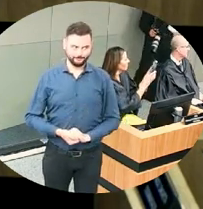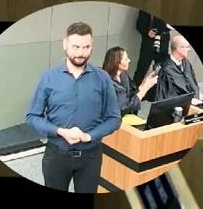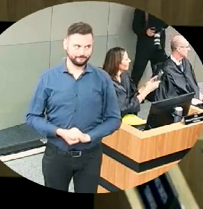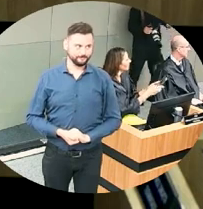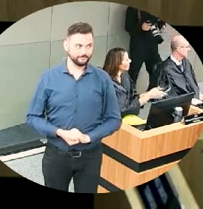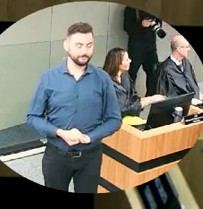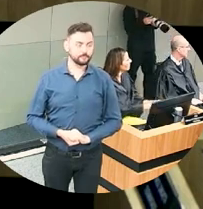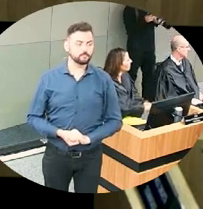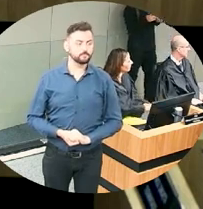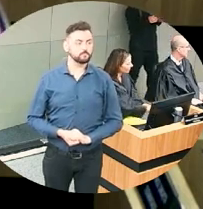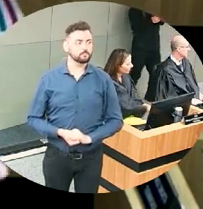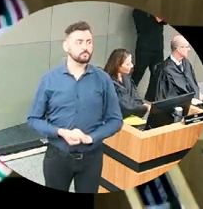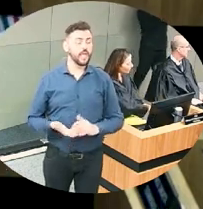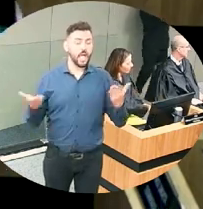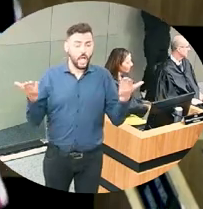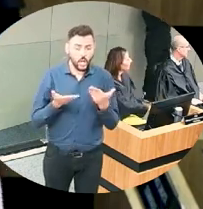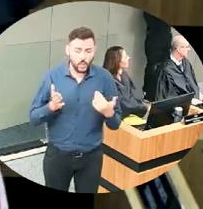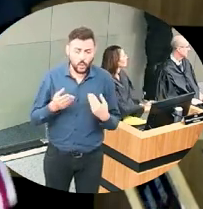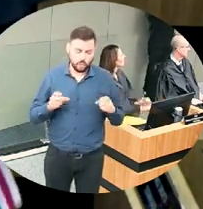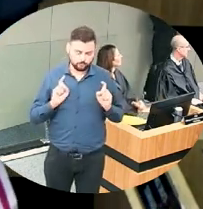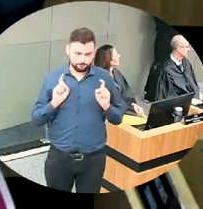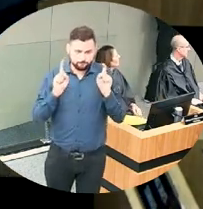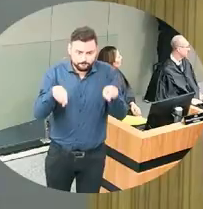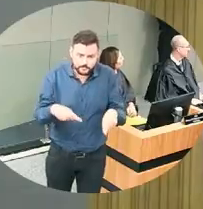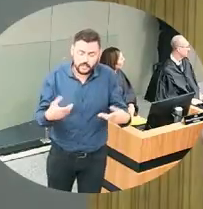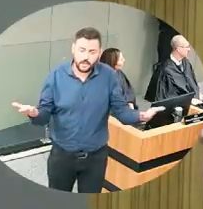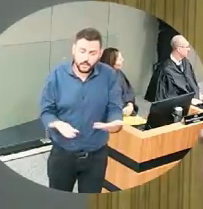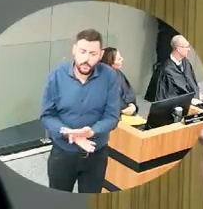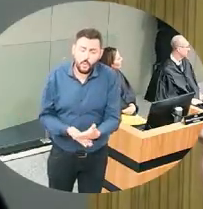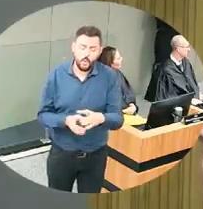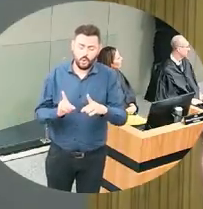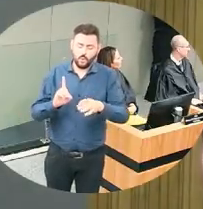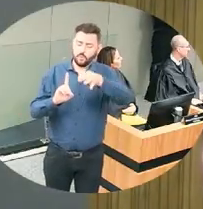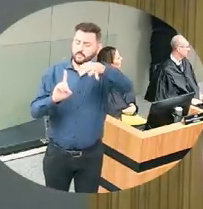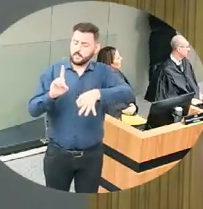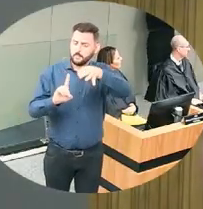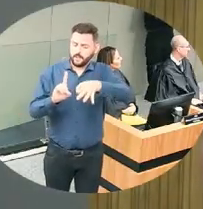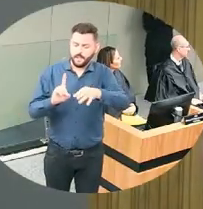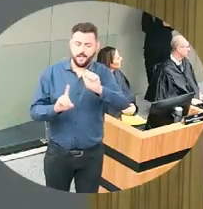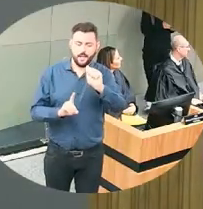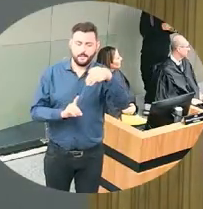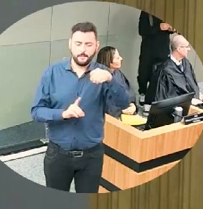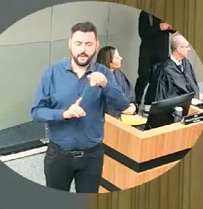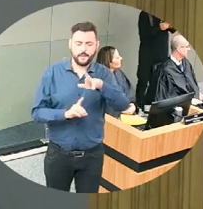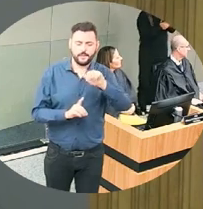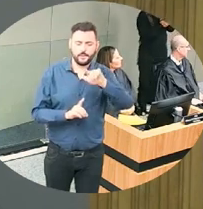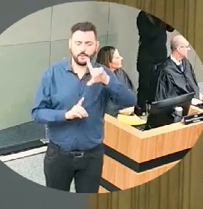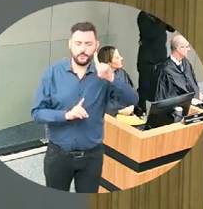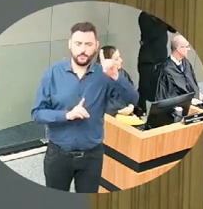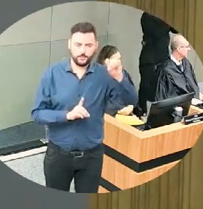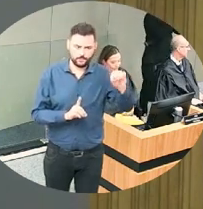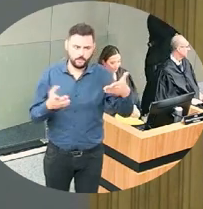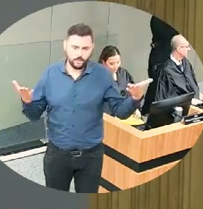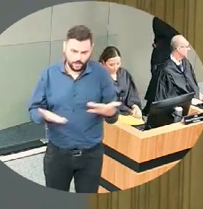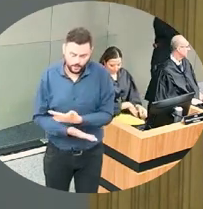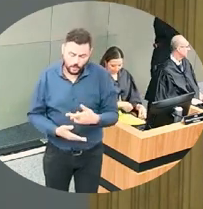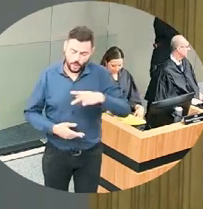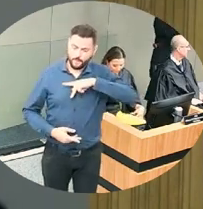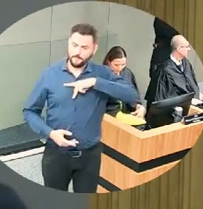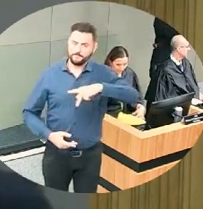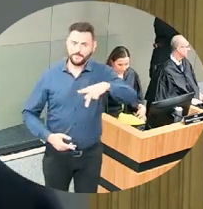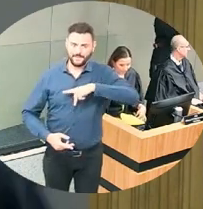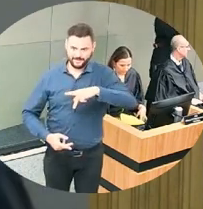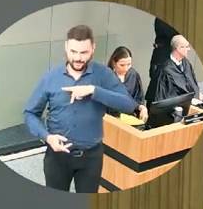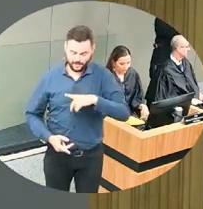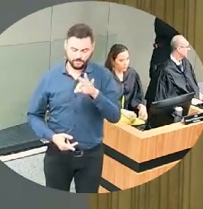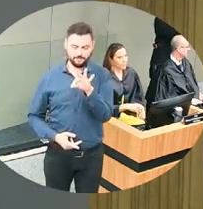República termo de compromisso e posse do excelentíssimo Desembargador Amarildo Carlos de Lima no cargo de